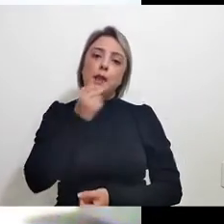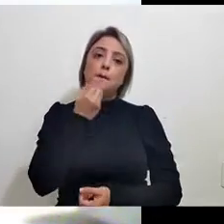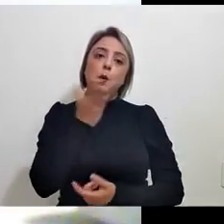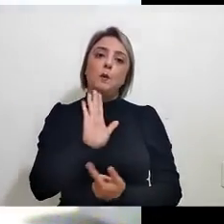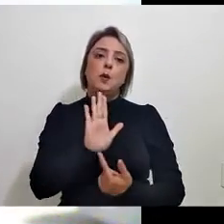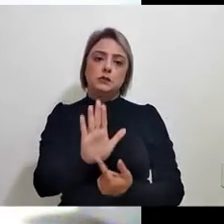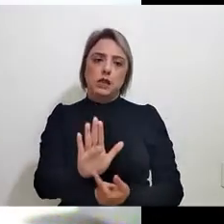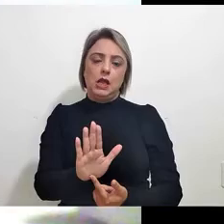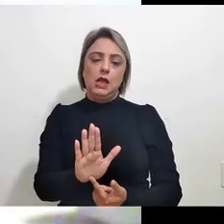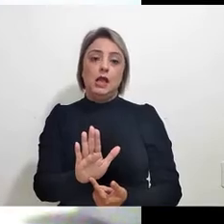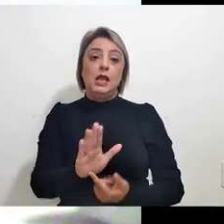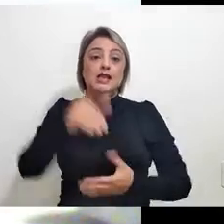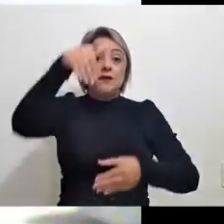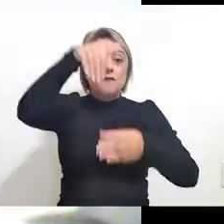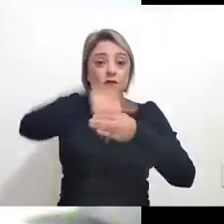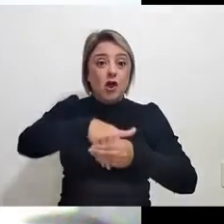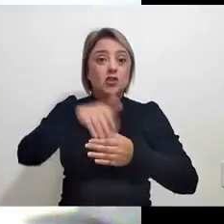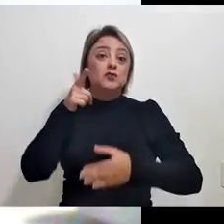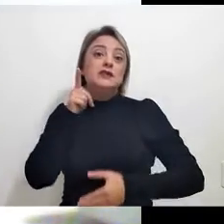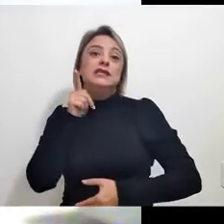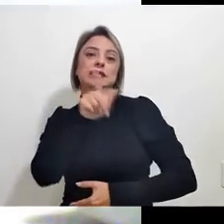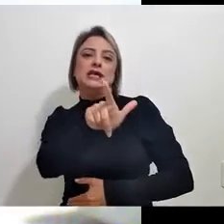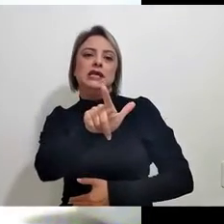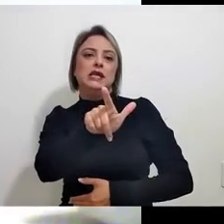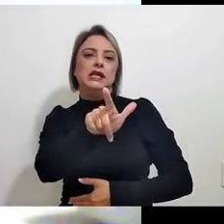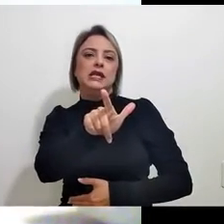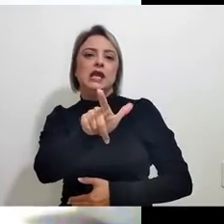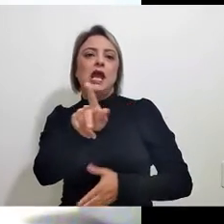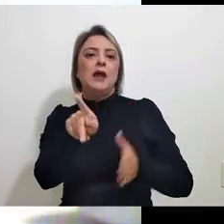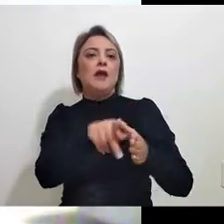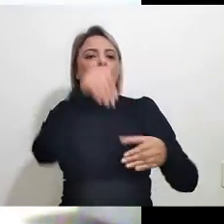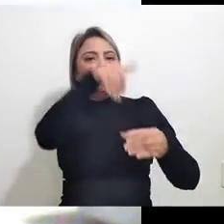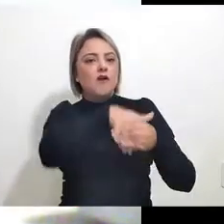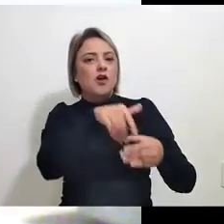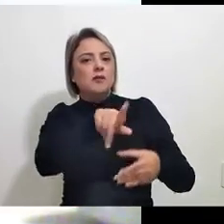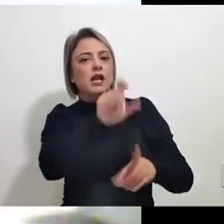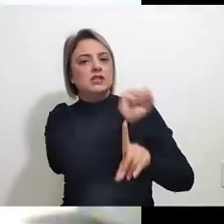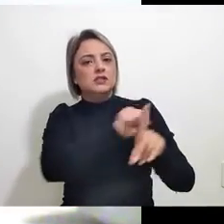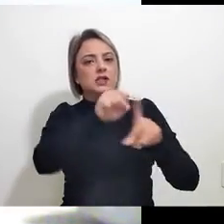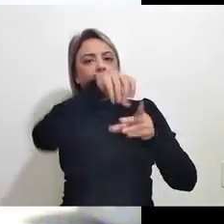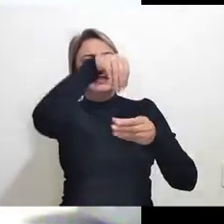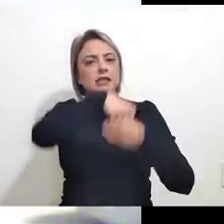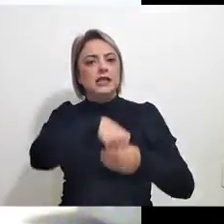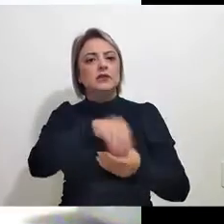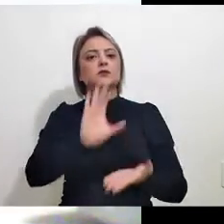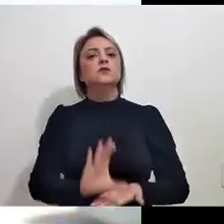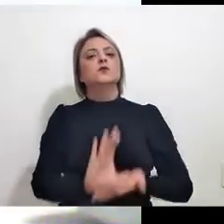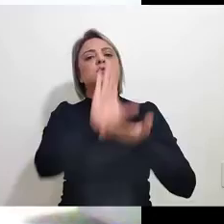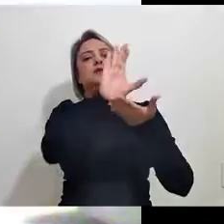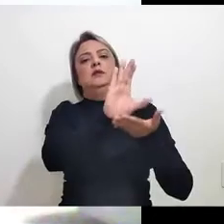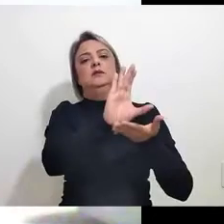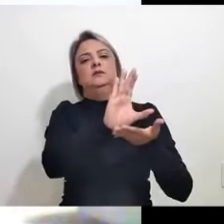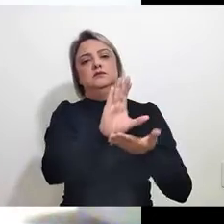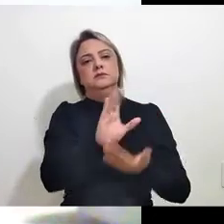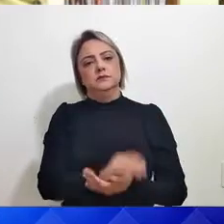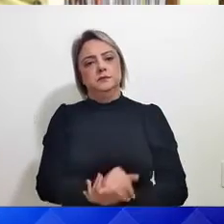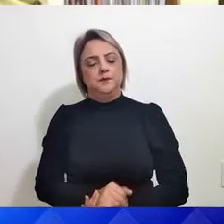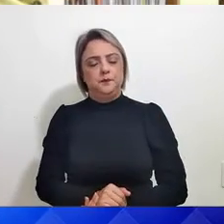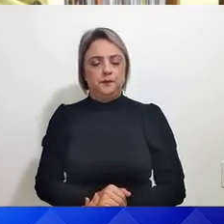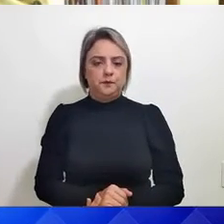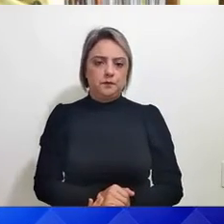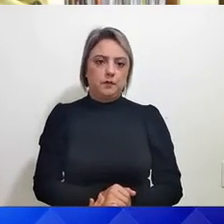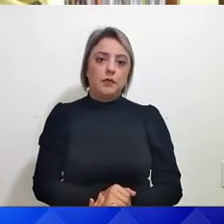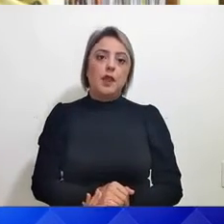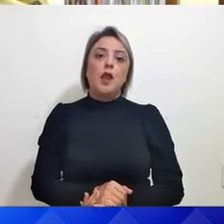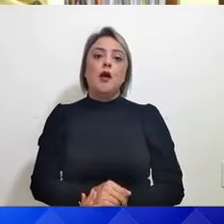conselheiras tutelares que têm um trabalho vasto na defesa da infância e da adolescência, é uma atitude